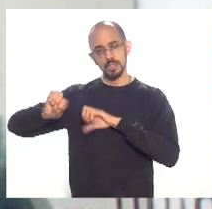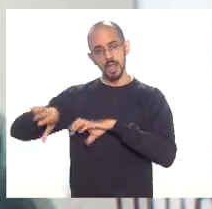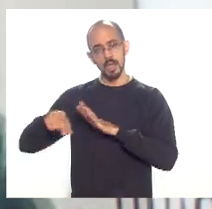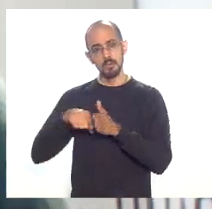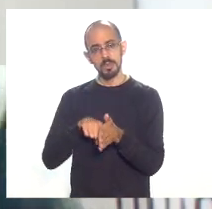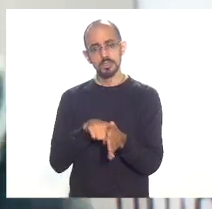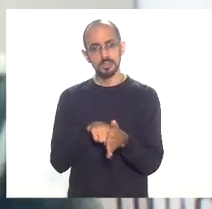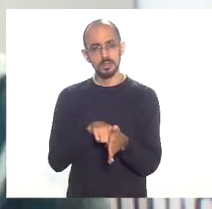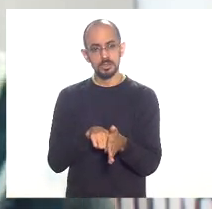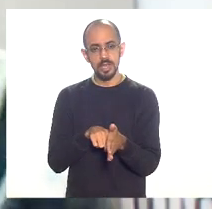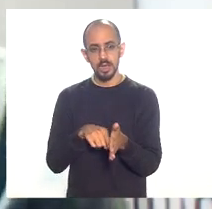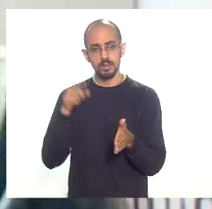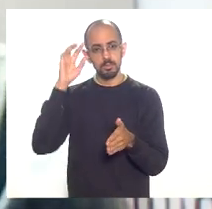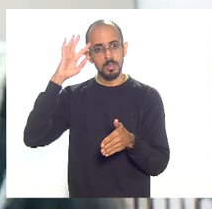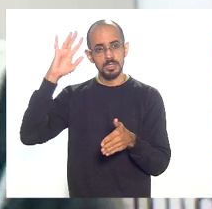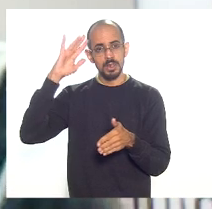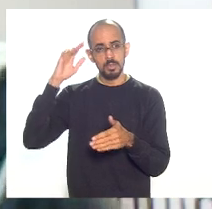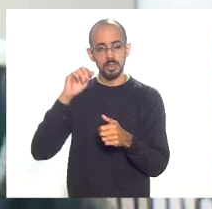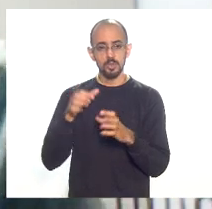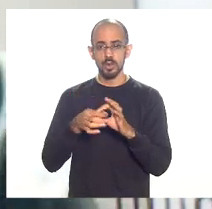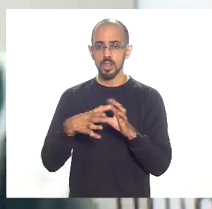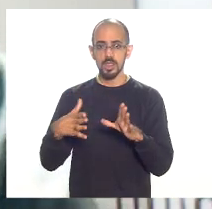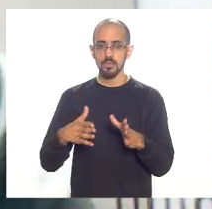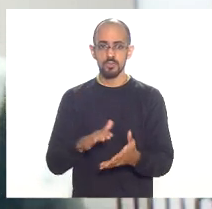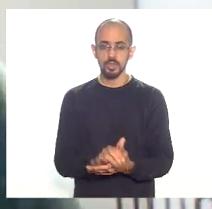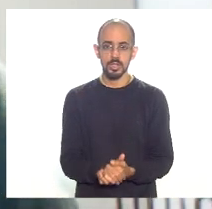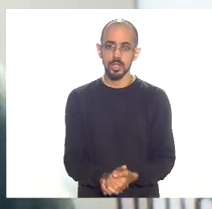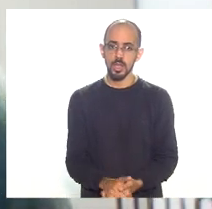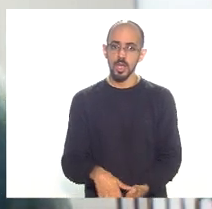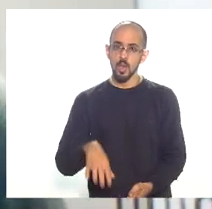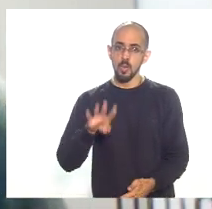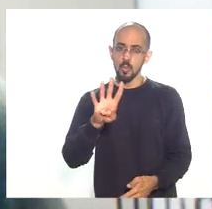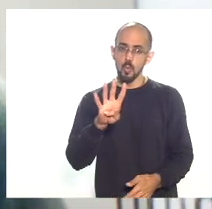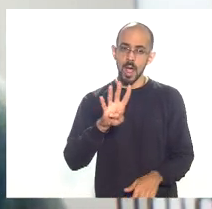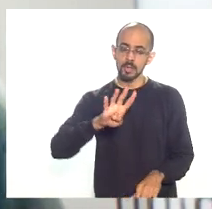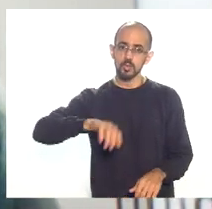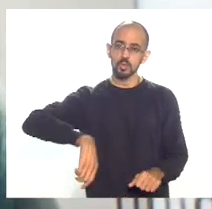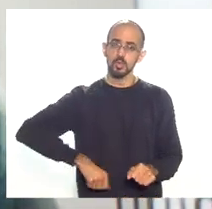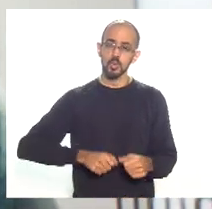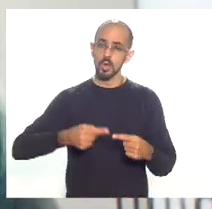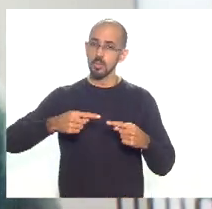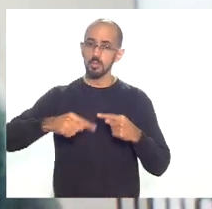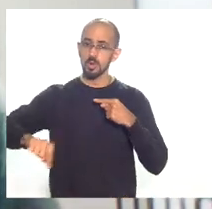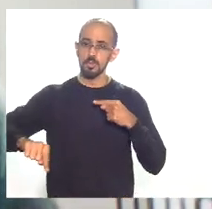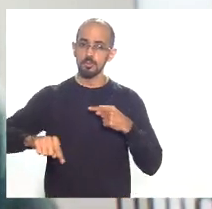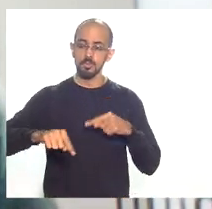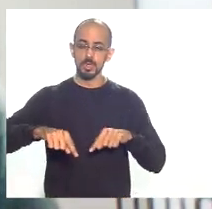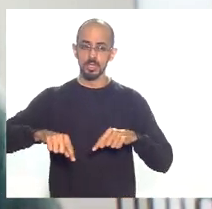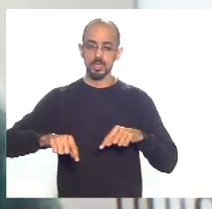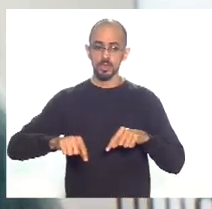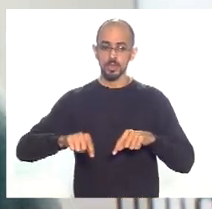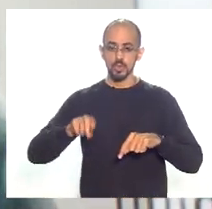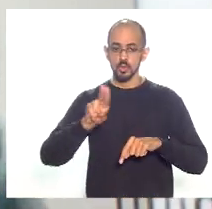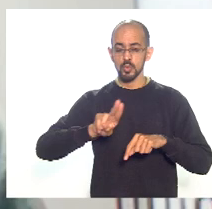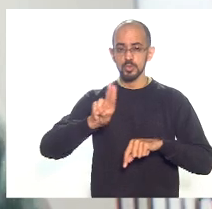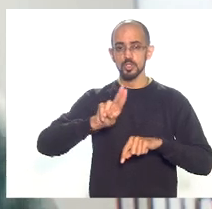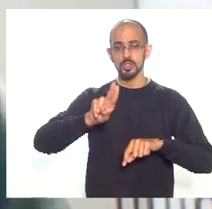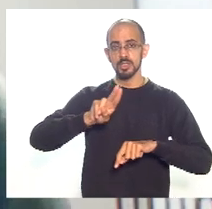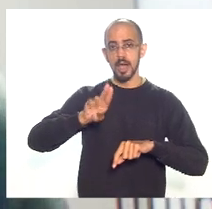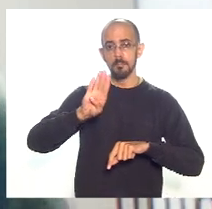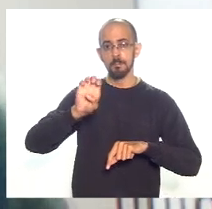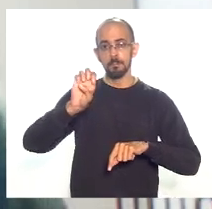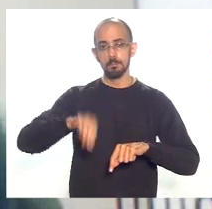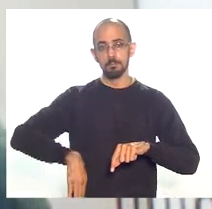divulgar o pensamento o arte e o saber 4 veda a utilização de bens públicos para propaganda eleitoral